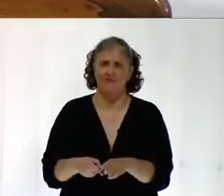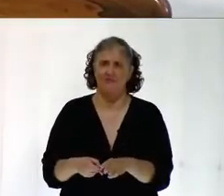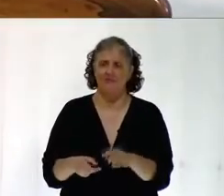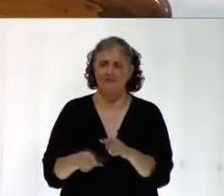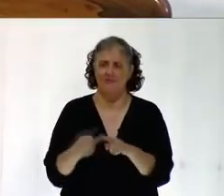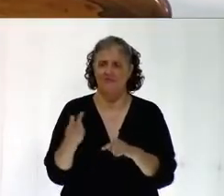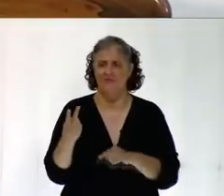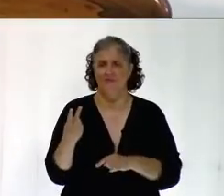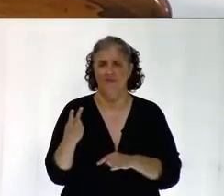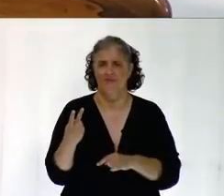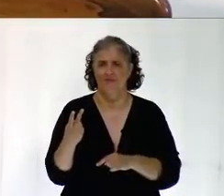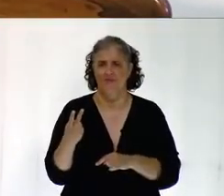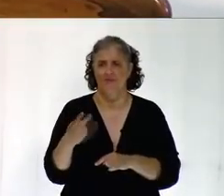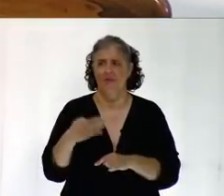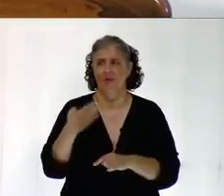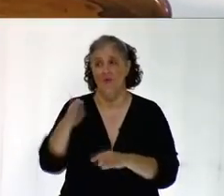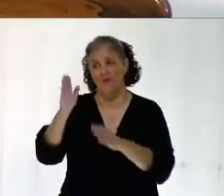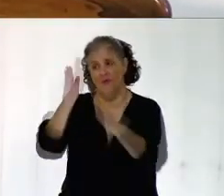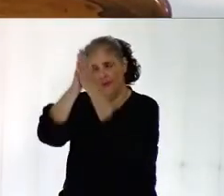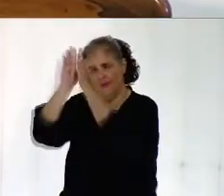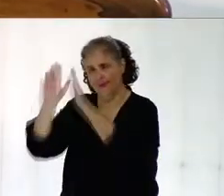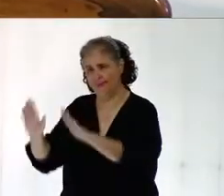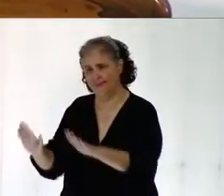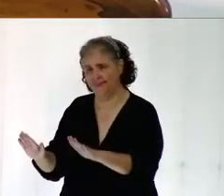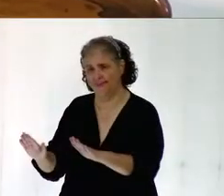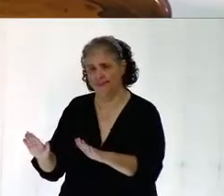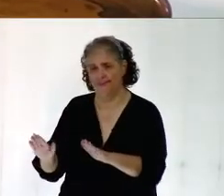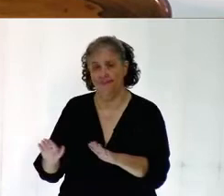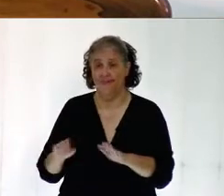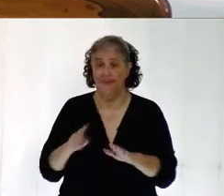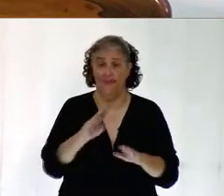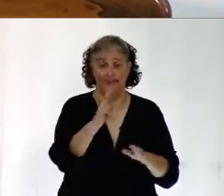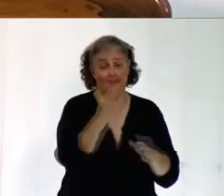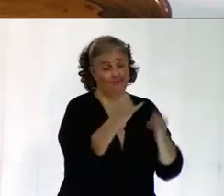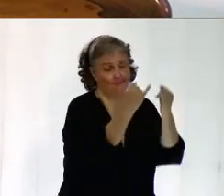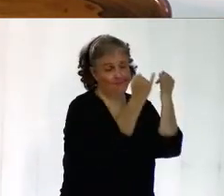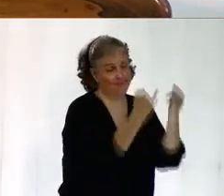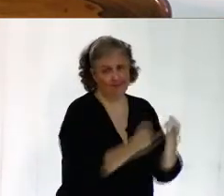coisas ou adoração ou idolatria